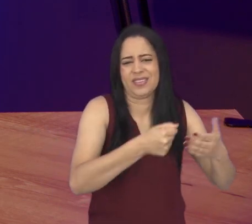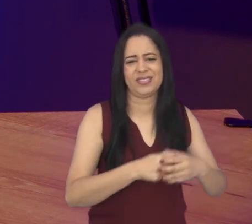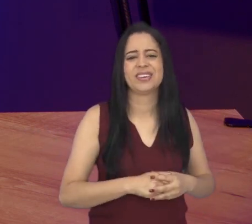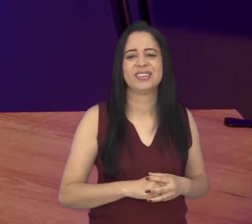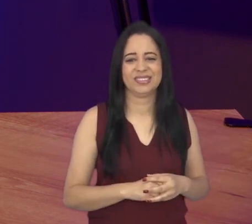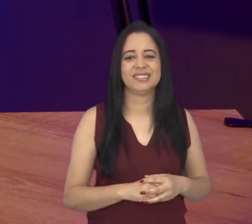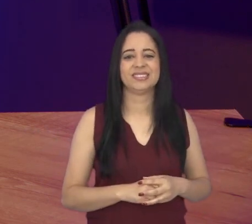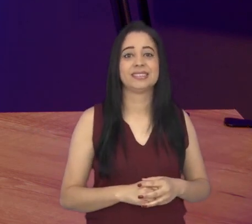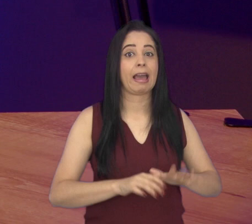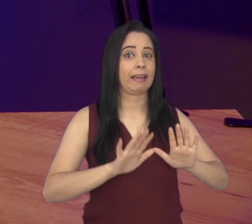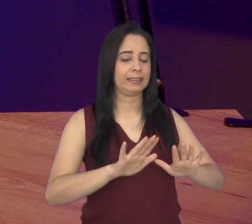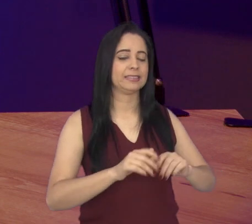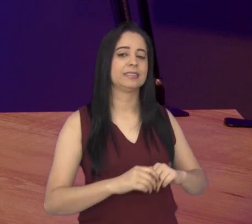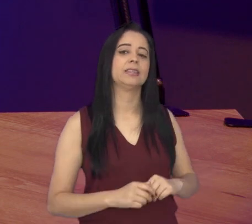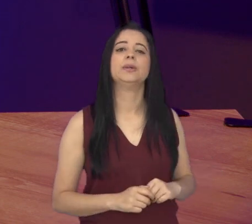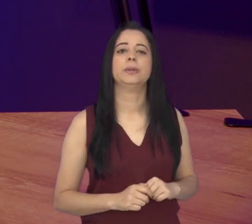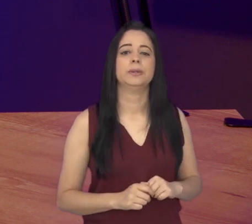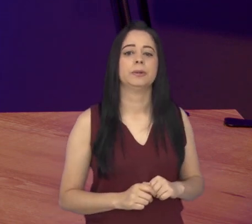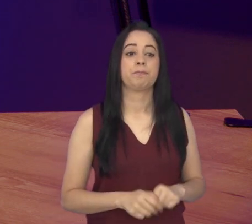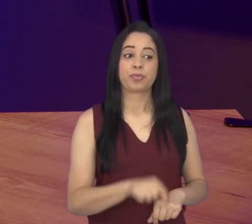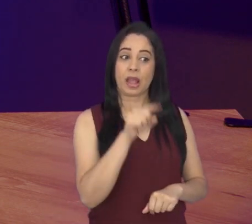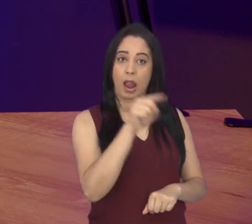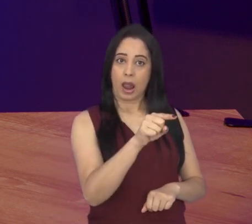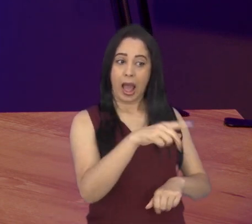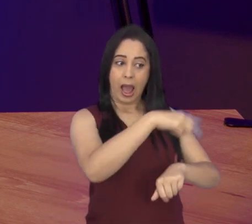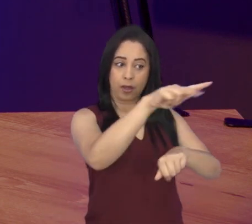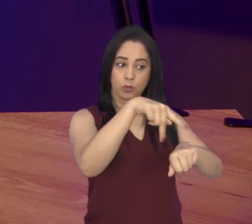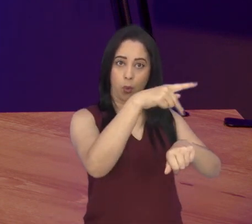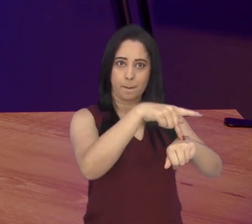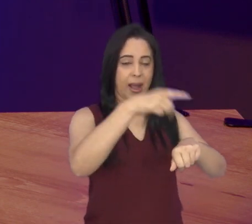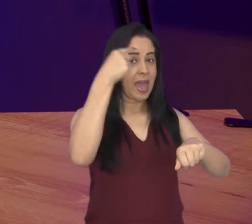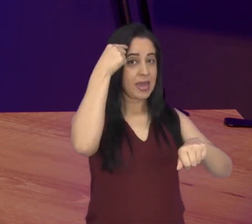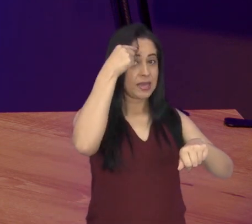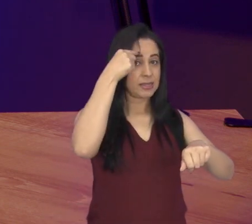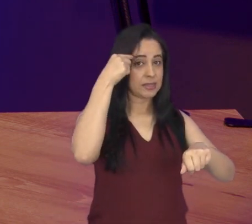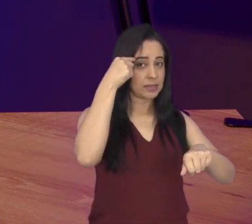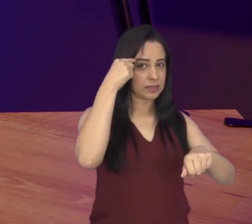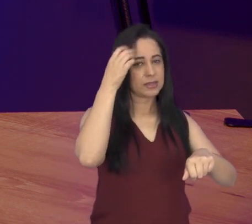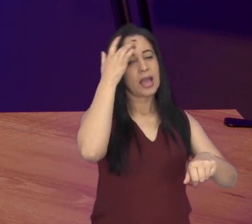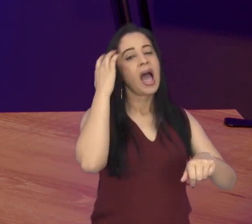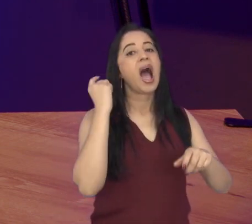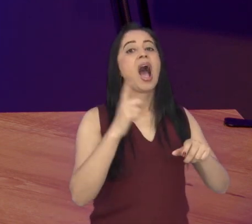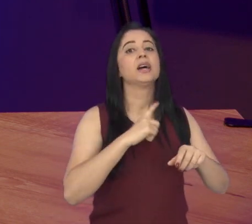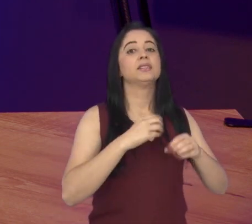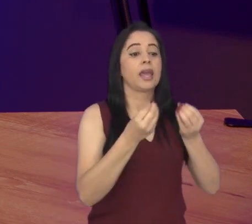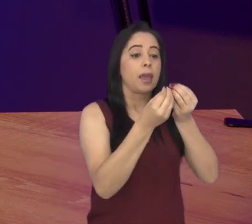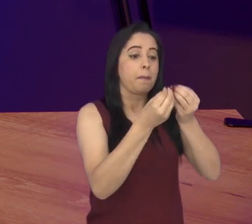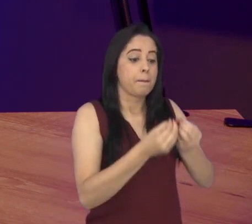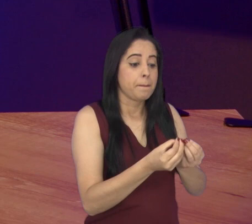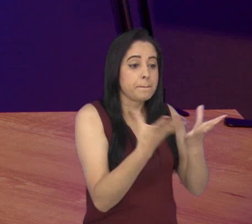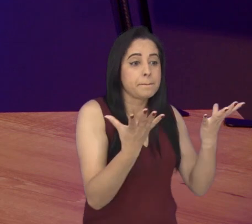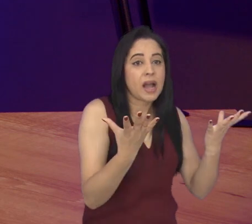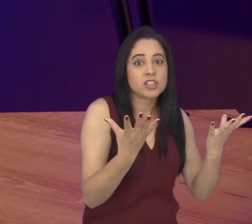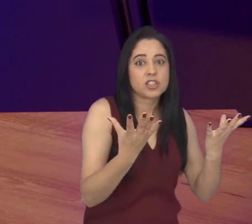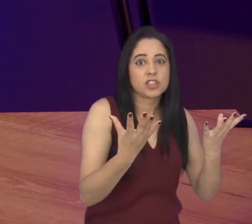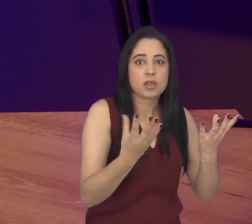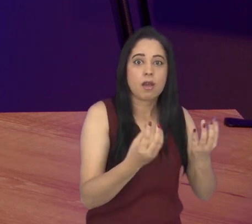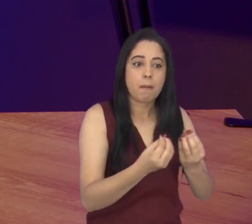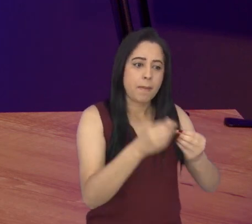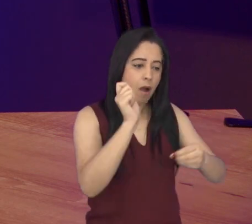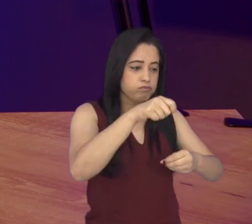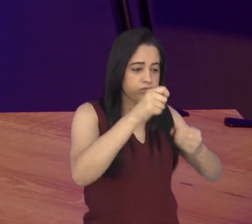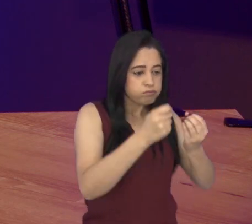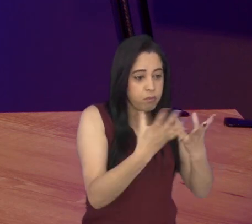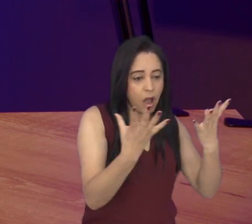nenhum spoiler, foi muito emocionante. Nossa, mas então, Samuel, é legal a gente pensar que o Ministério da Magia, né, o mundo